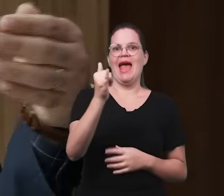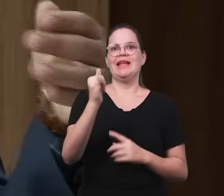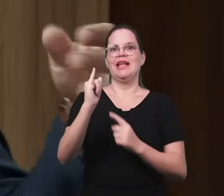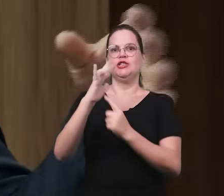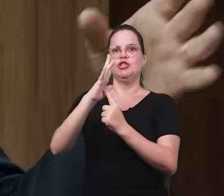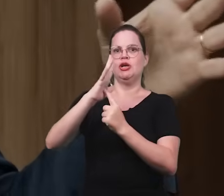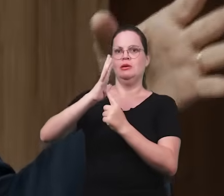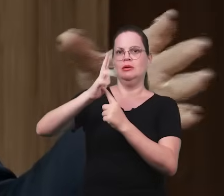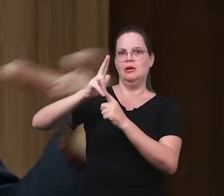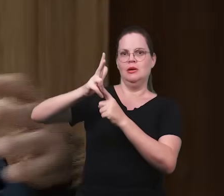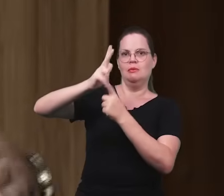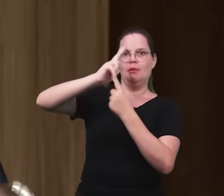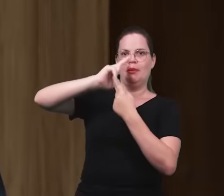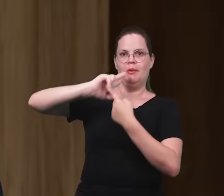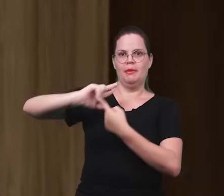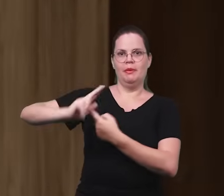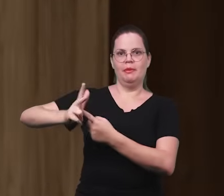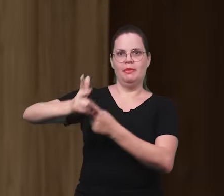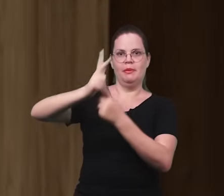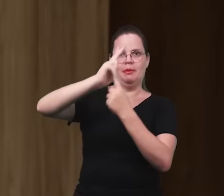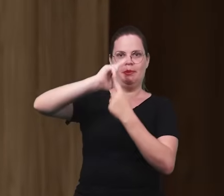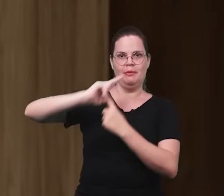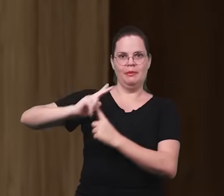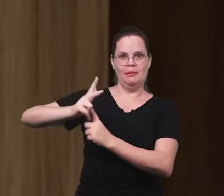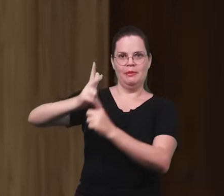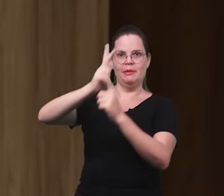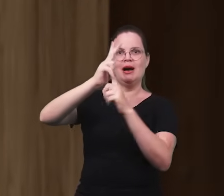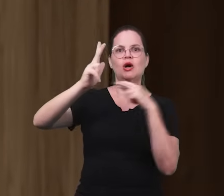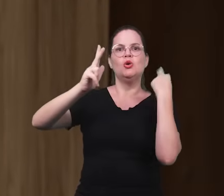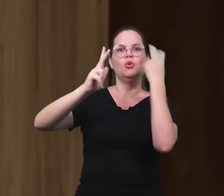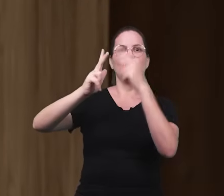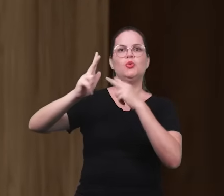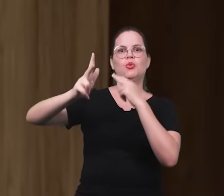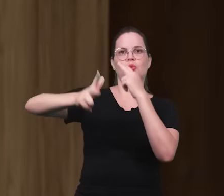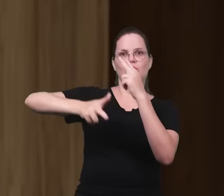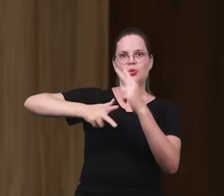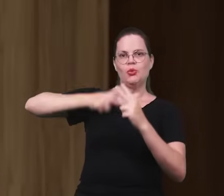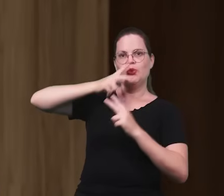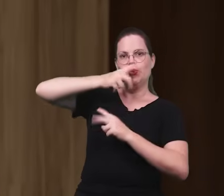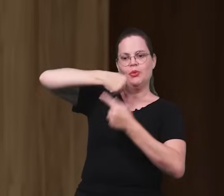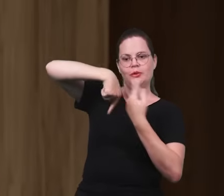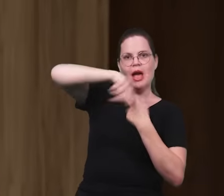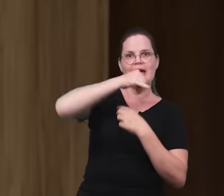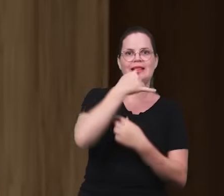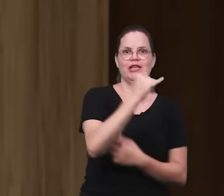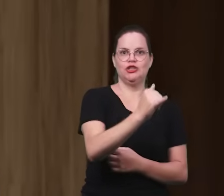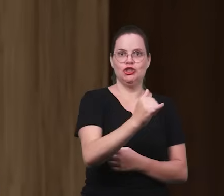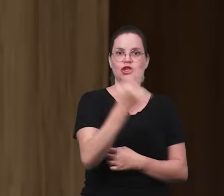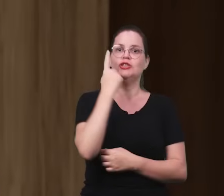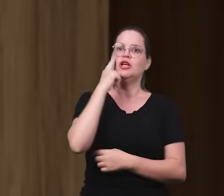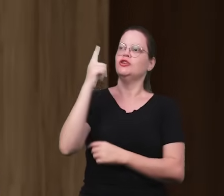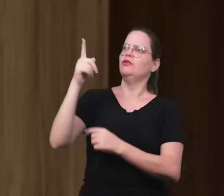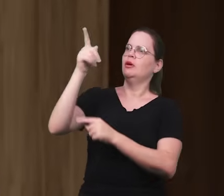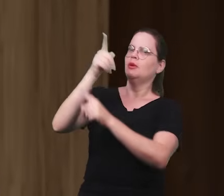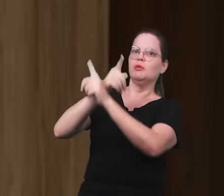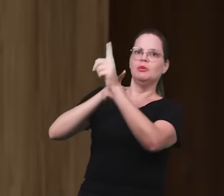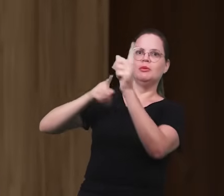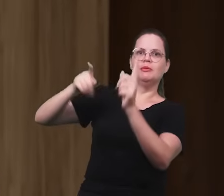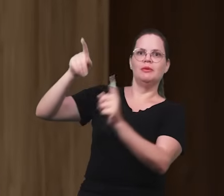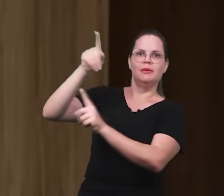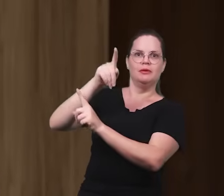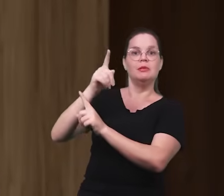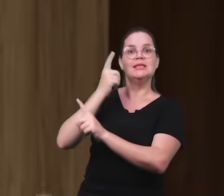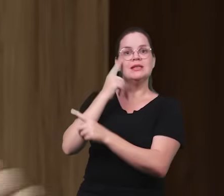Que são as grandes pás, tem vários lugares, a gente até se impressiona com o tamanho